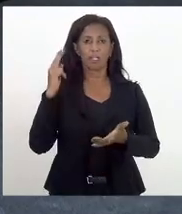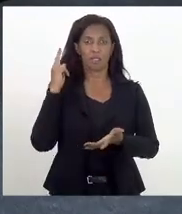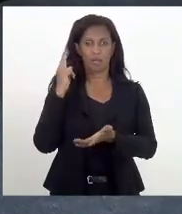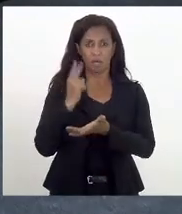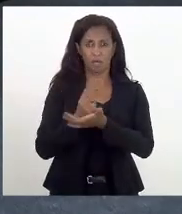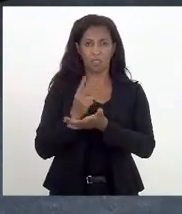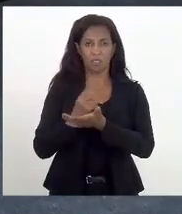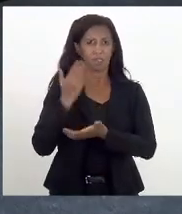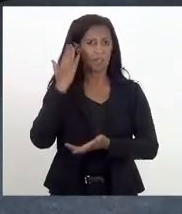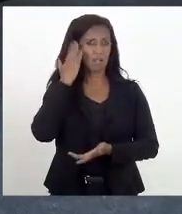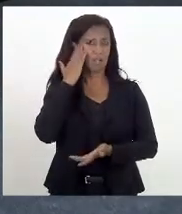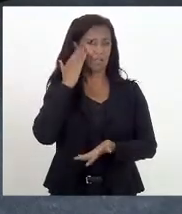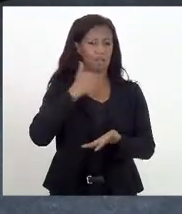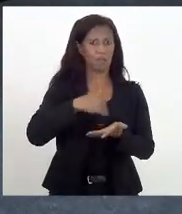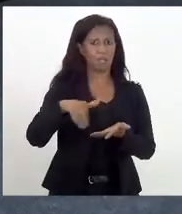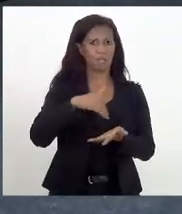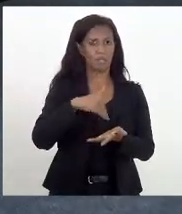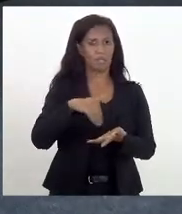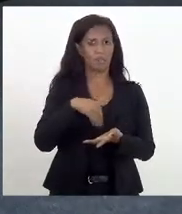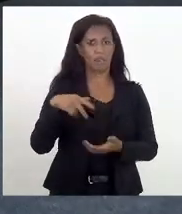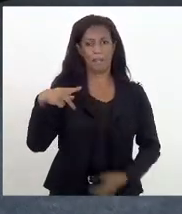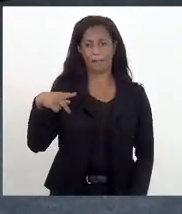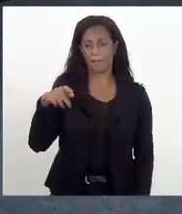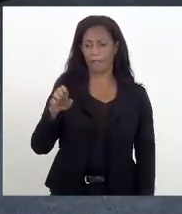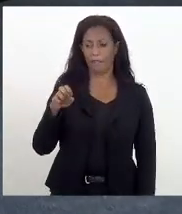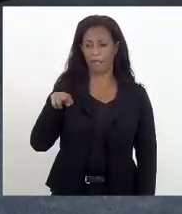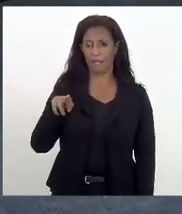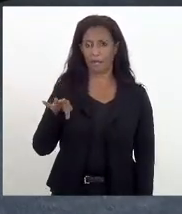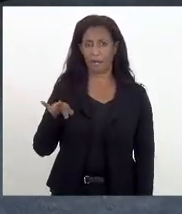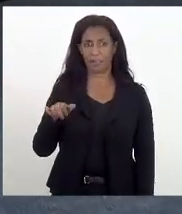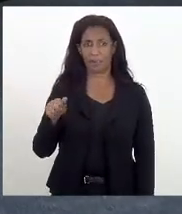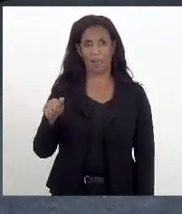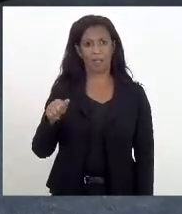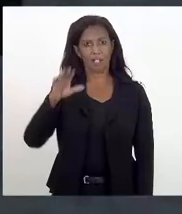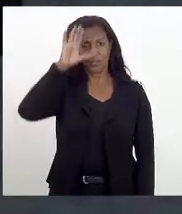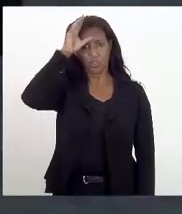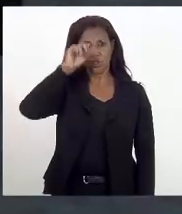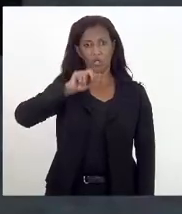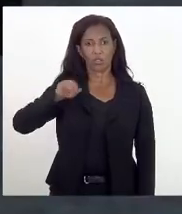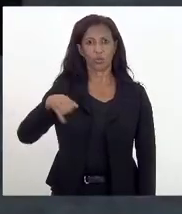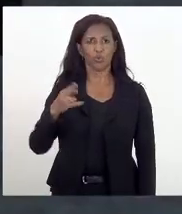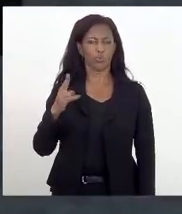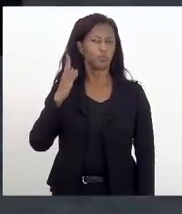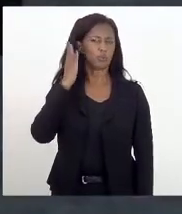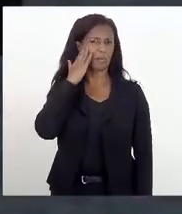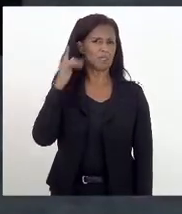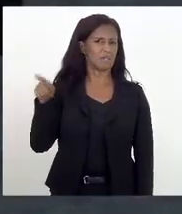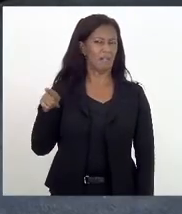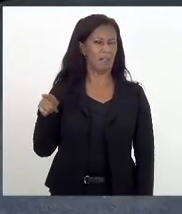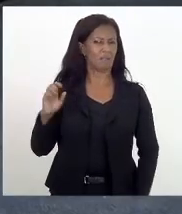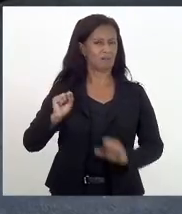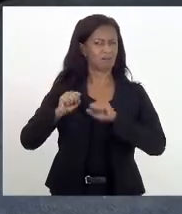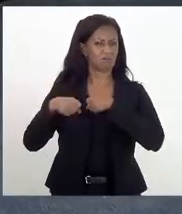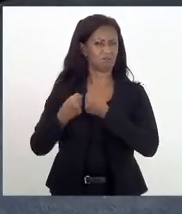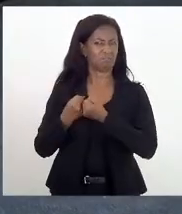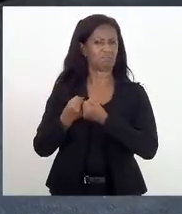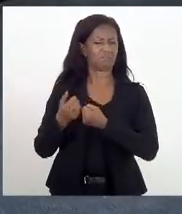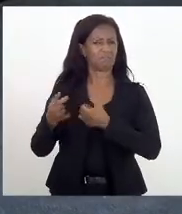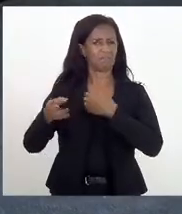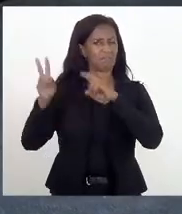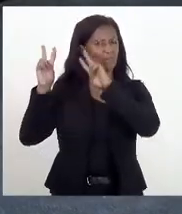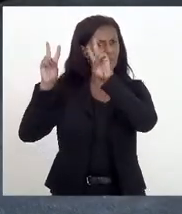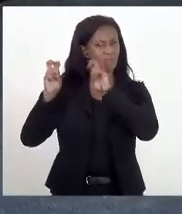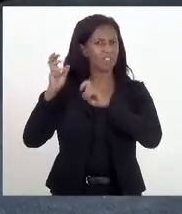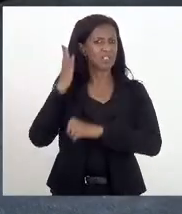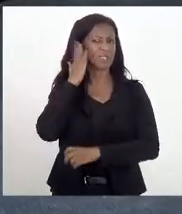sabe que a Secretaria de Administração Penitenciária te ajudo também que Preside a sessão é uma defensora dessa Bandeira e a gente sabe